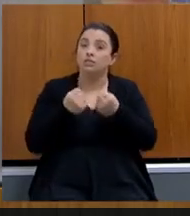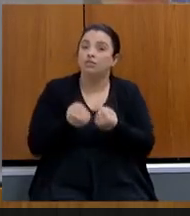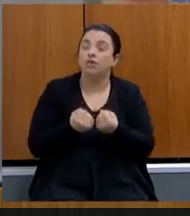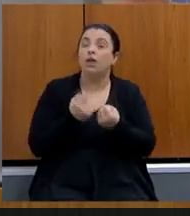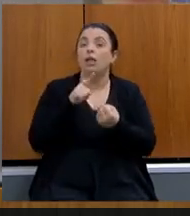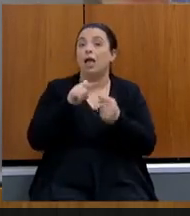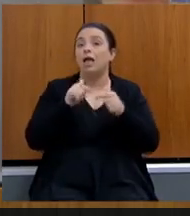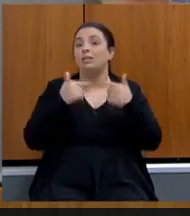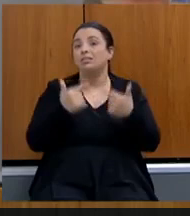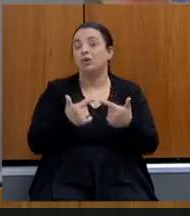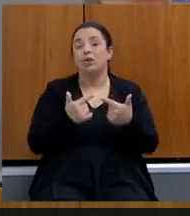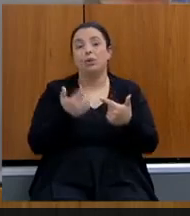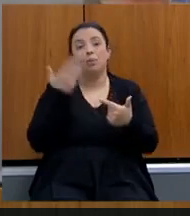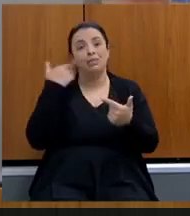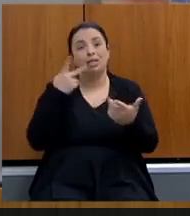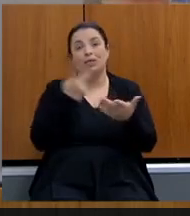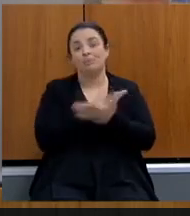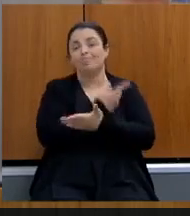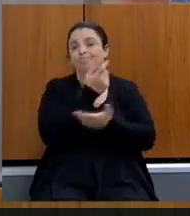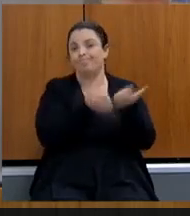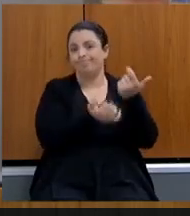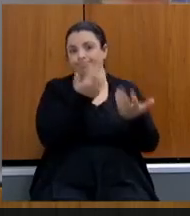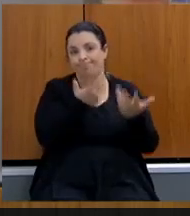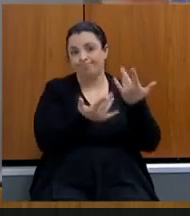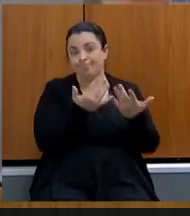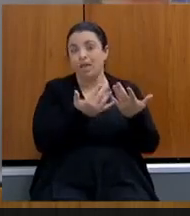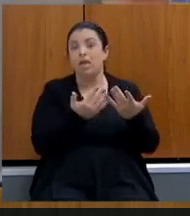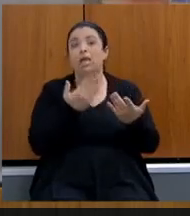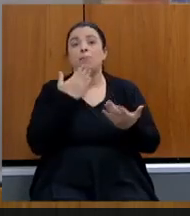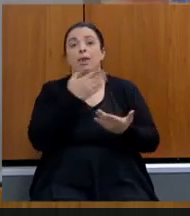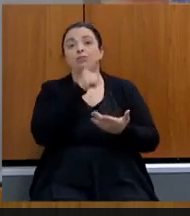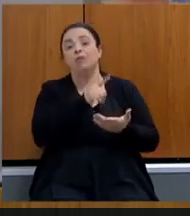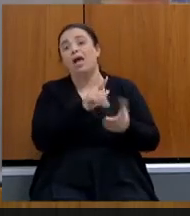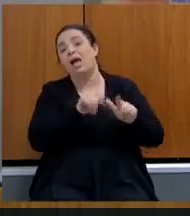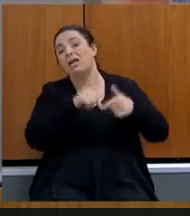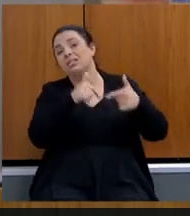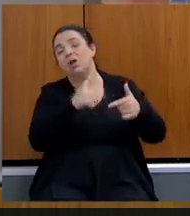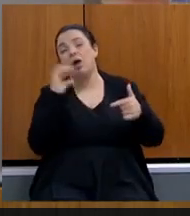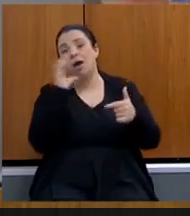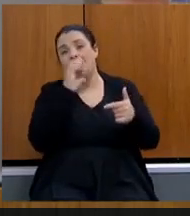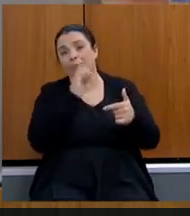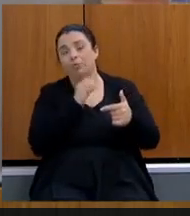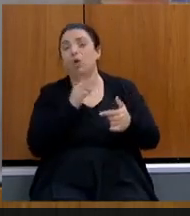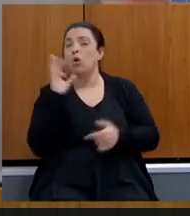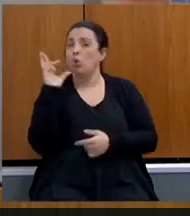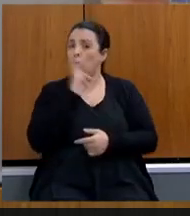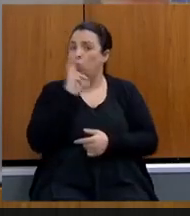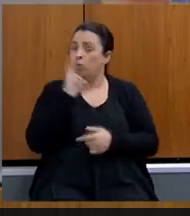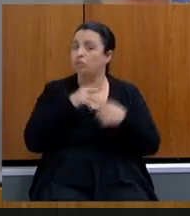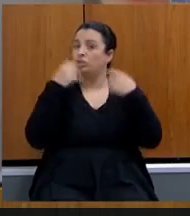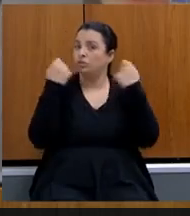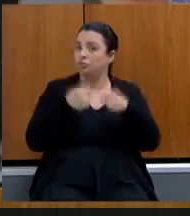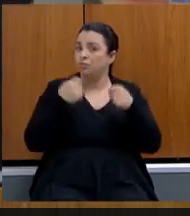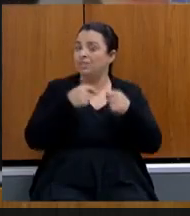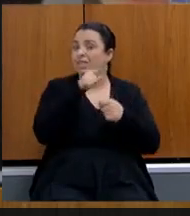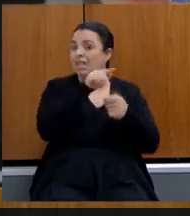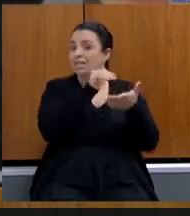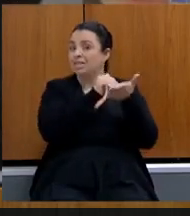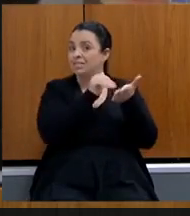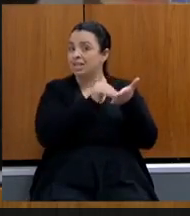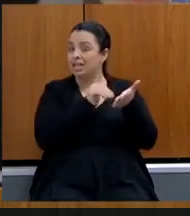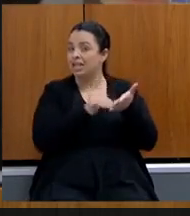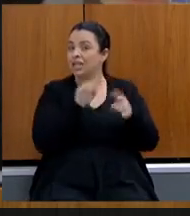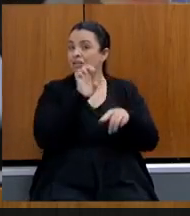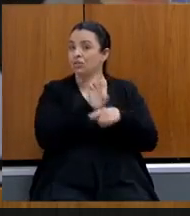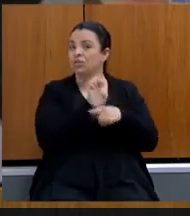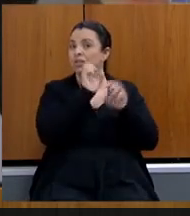no incêndio mas outras questões pedem ações imediatas é urgente e necessário é Secretaria de Estado de Educação